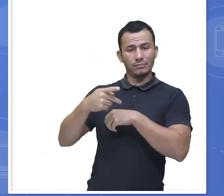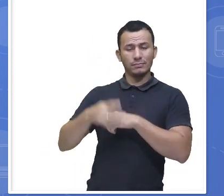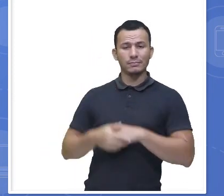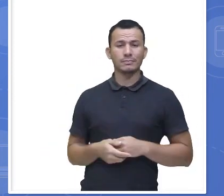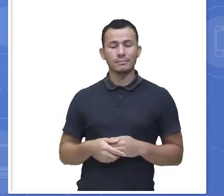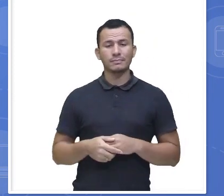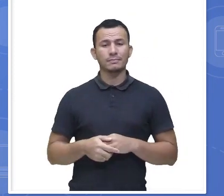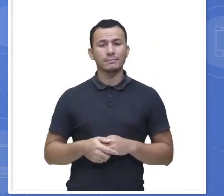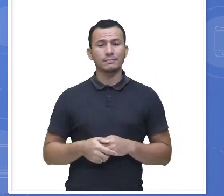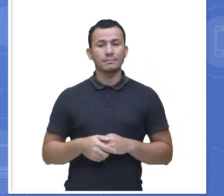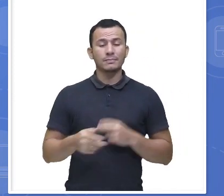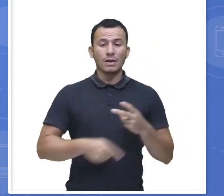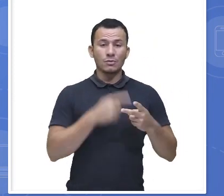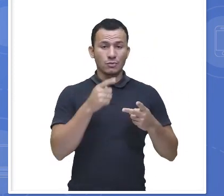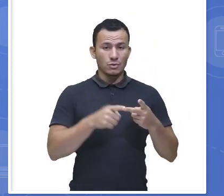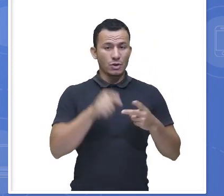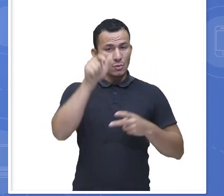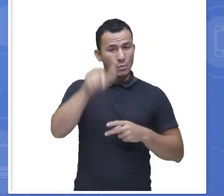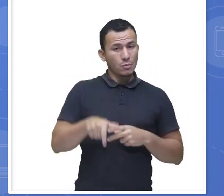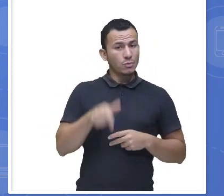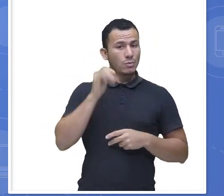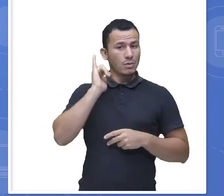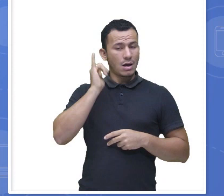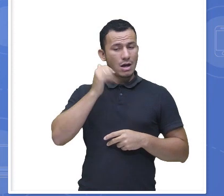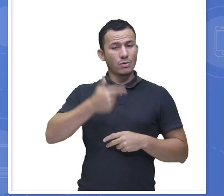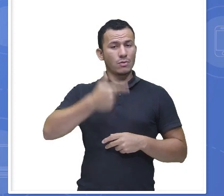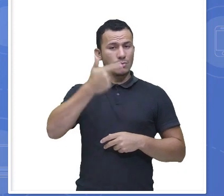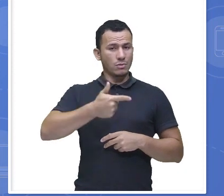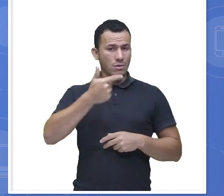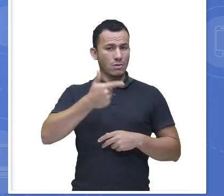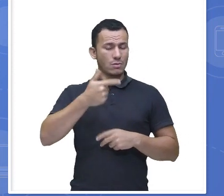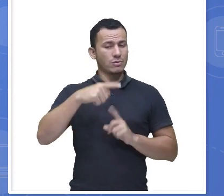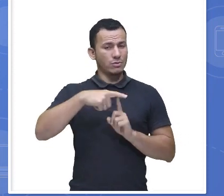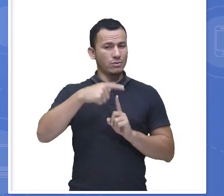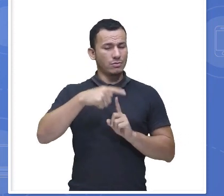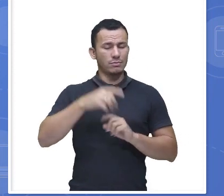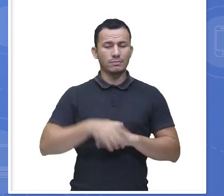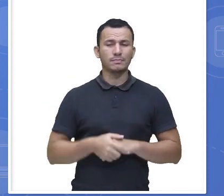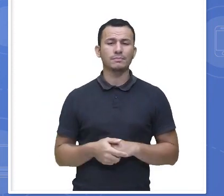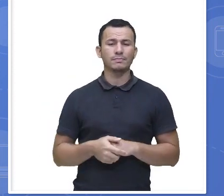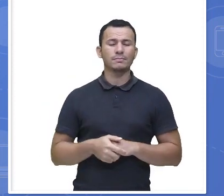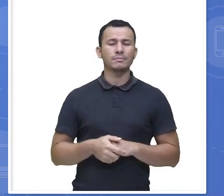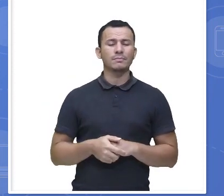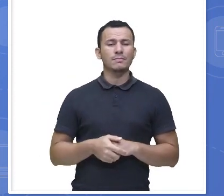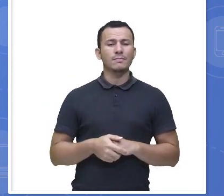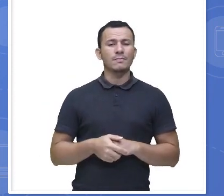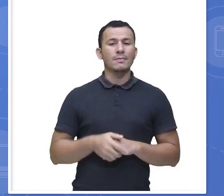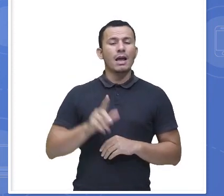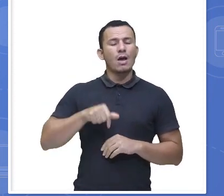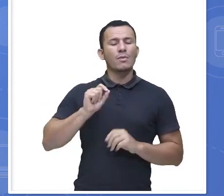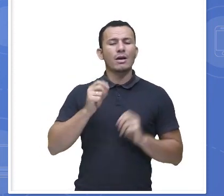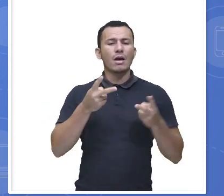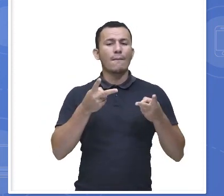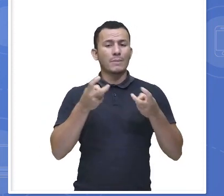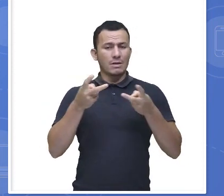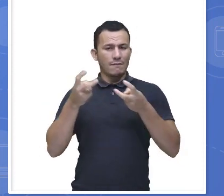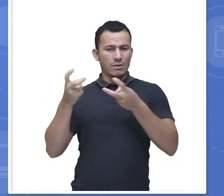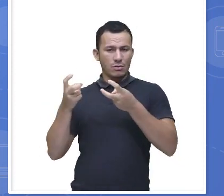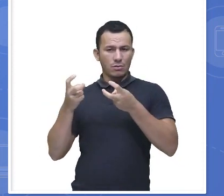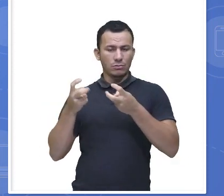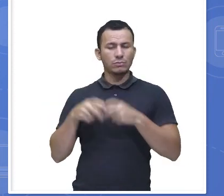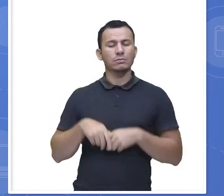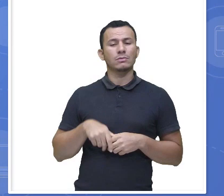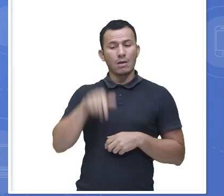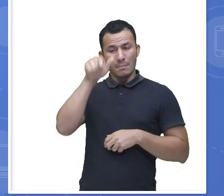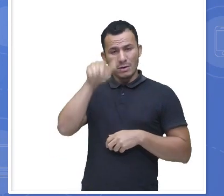narrador, nós temos então o segundo narrador, o segundo tipo de narrador, que é o narrador observador.